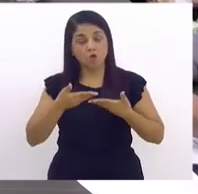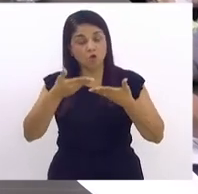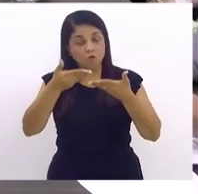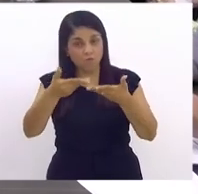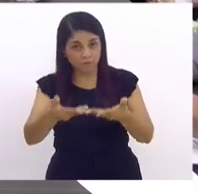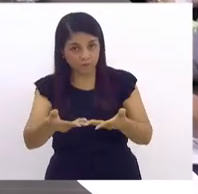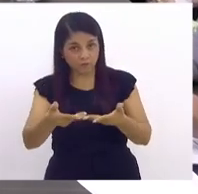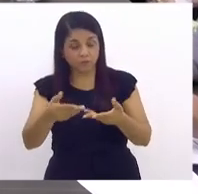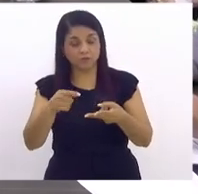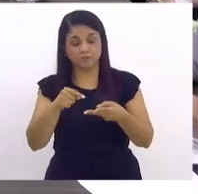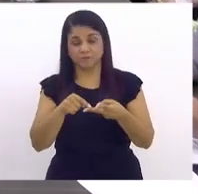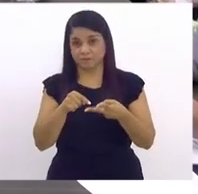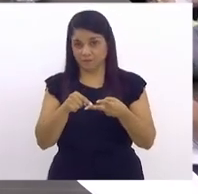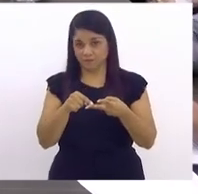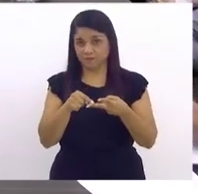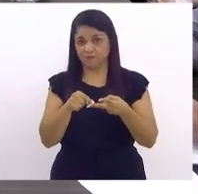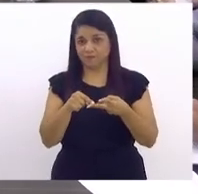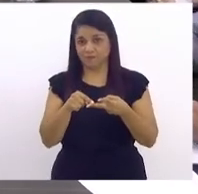verdade.